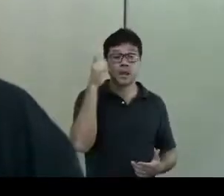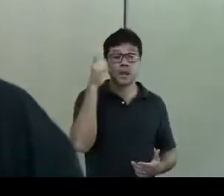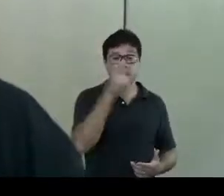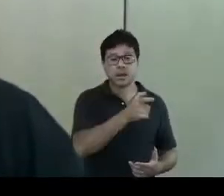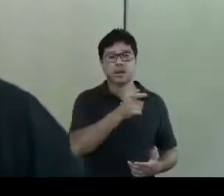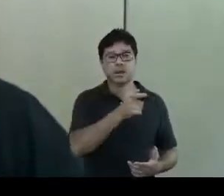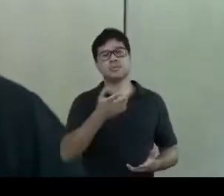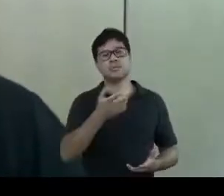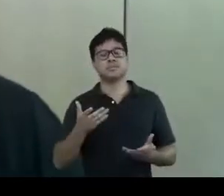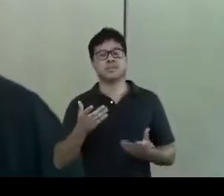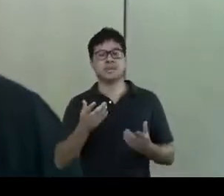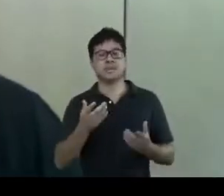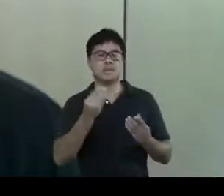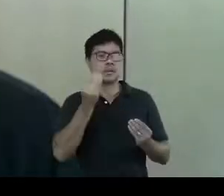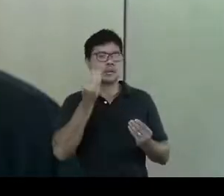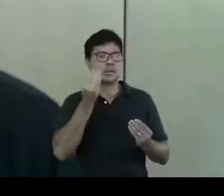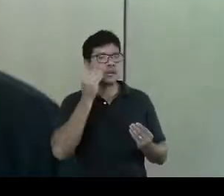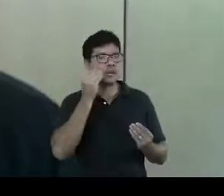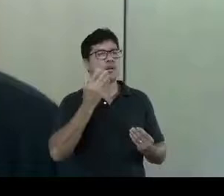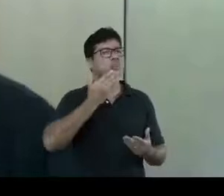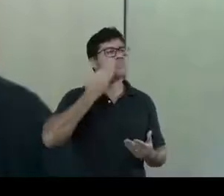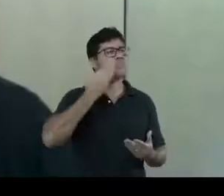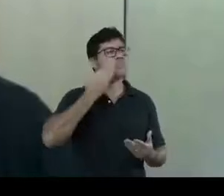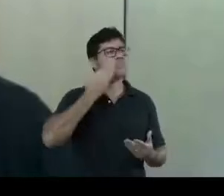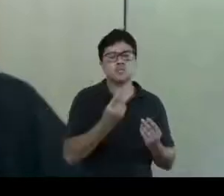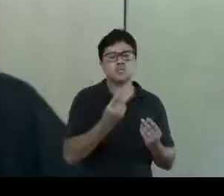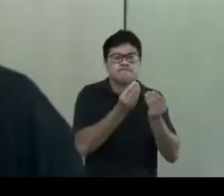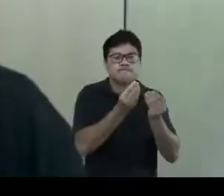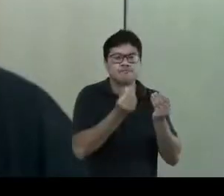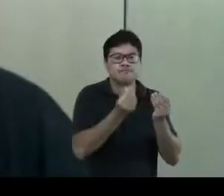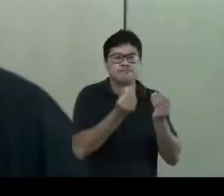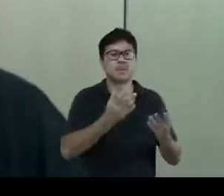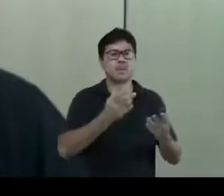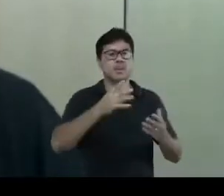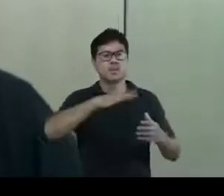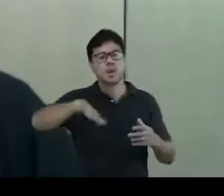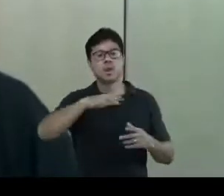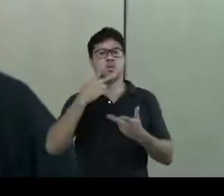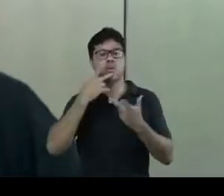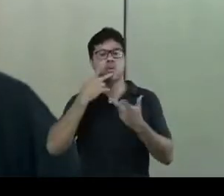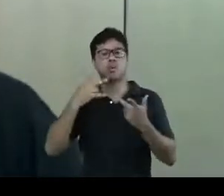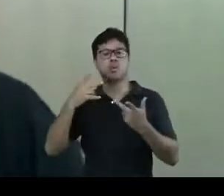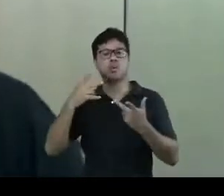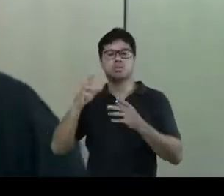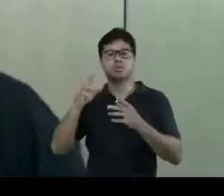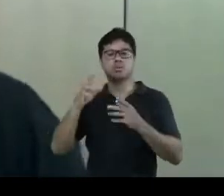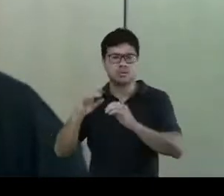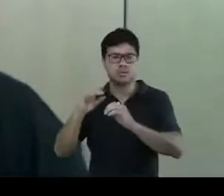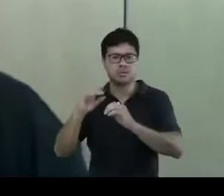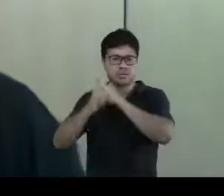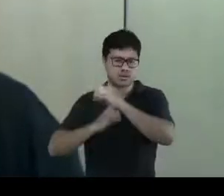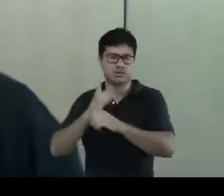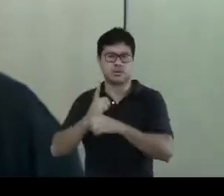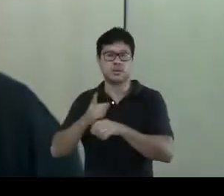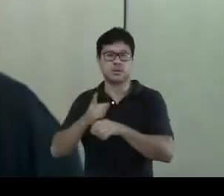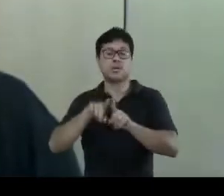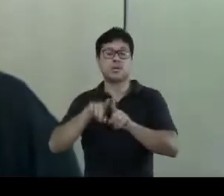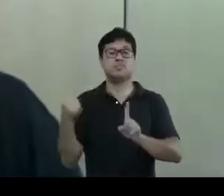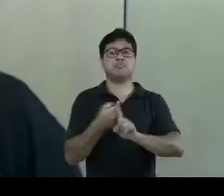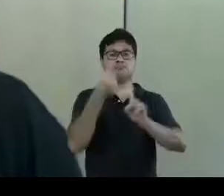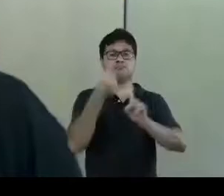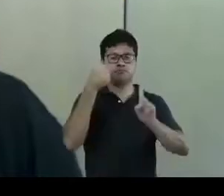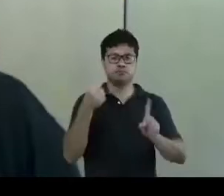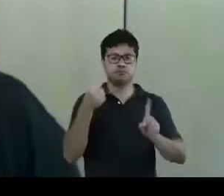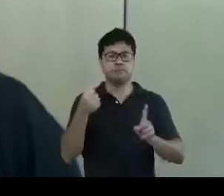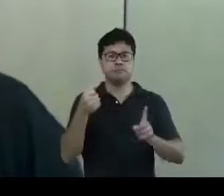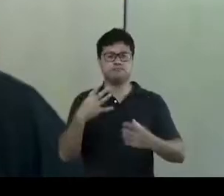interesse um pouco mais enriquecido, digamos assim, né, sobre as humanidades digitais e sobre os possíveis impactos